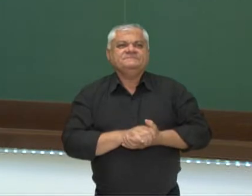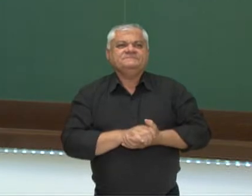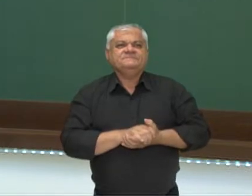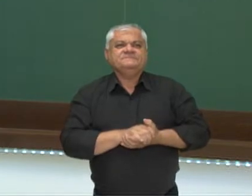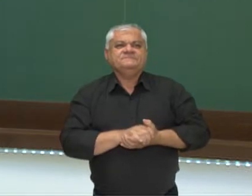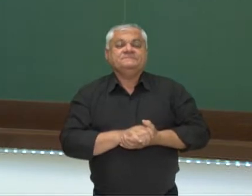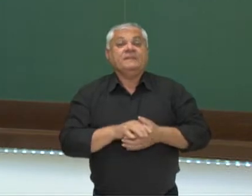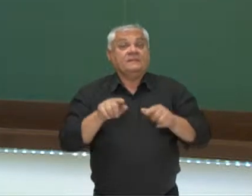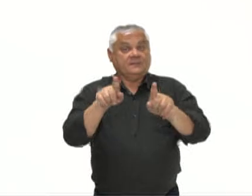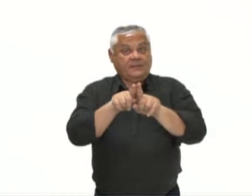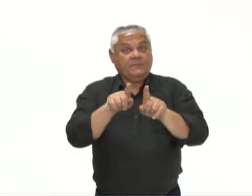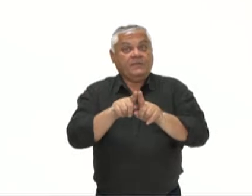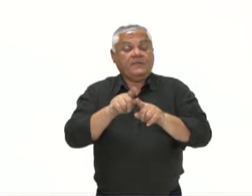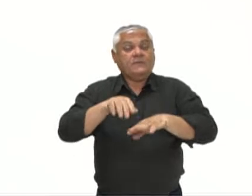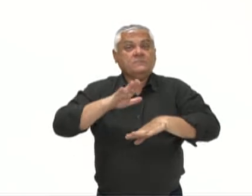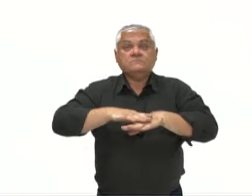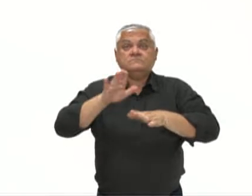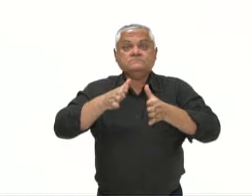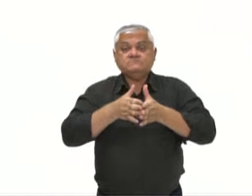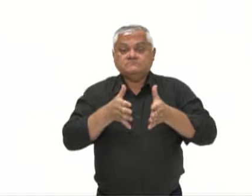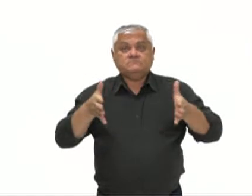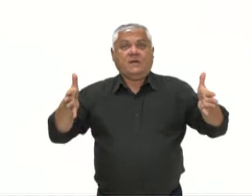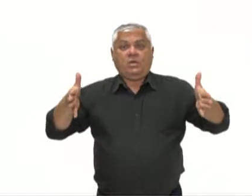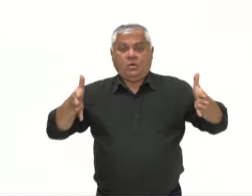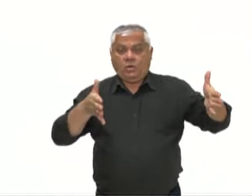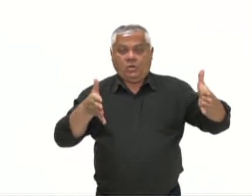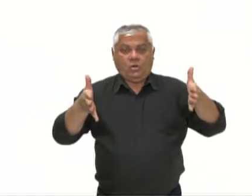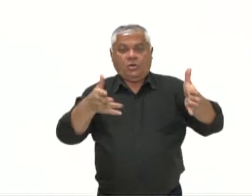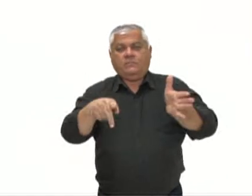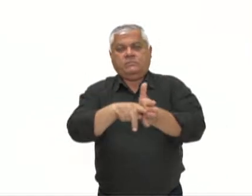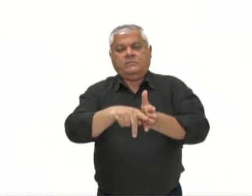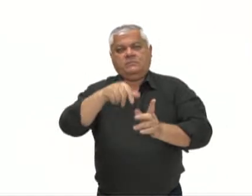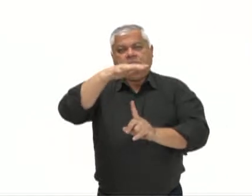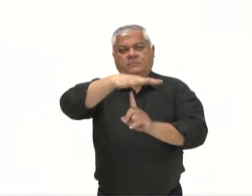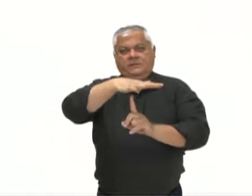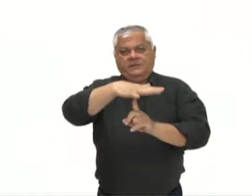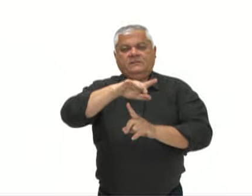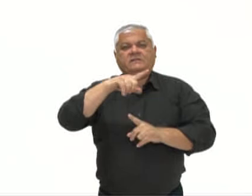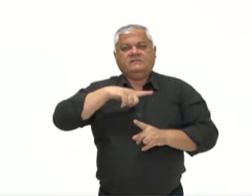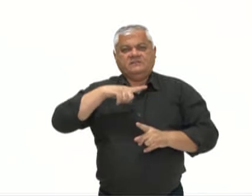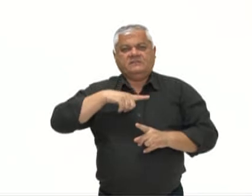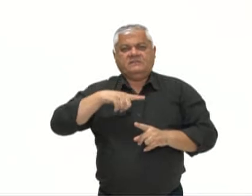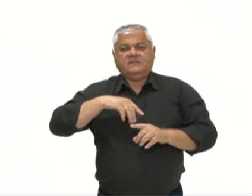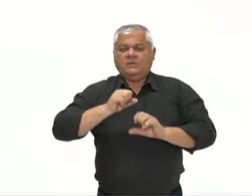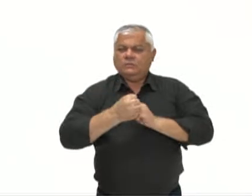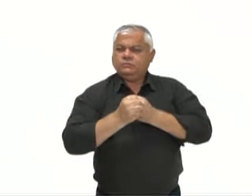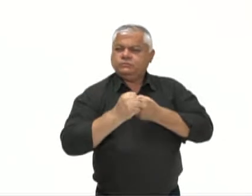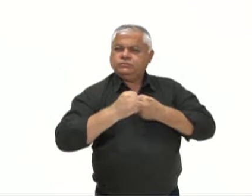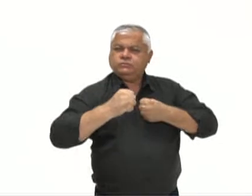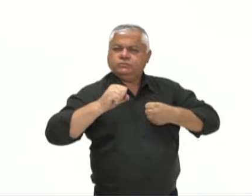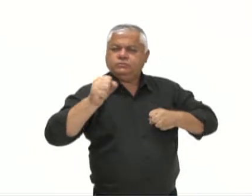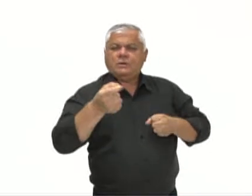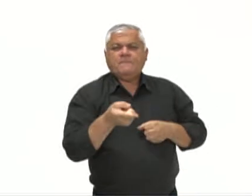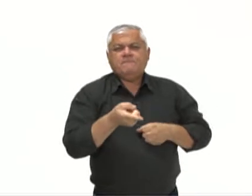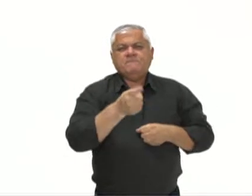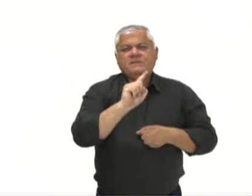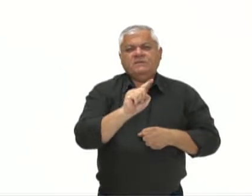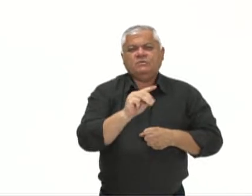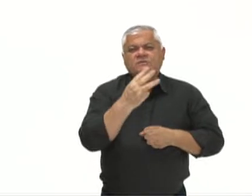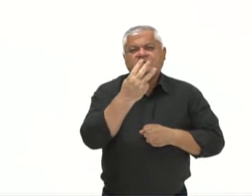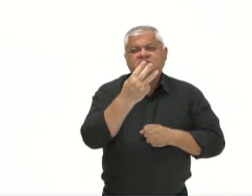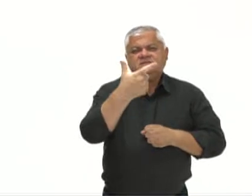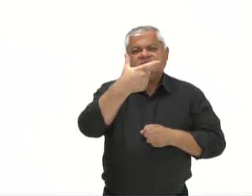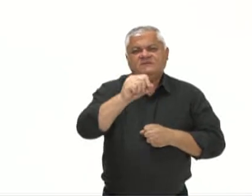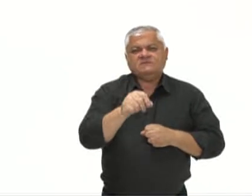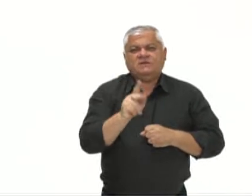E é considerado o maior rio totalmente paranaense, o Rio Iguaçu, que tem um curso de 1.320 quilômetros,